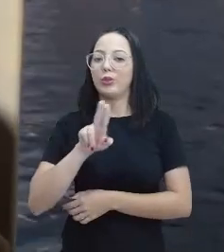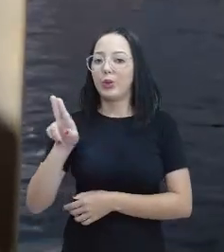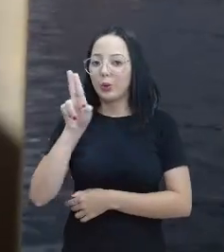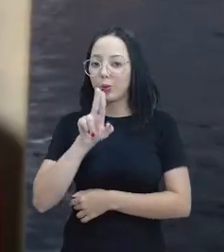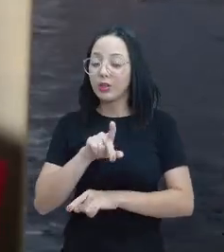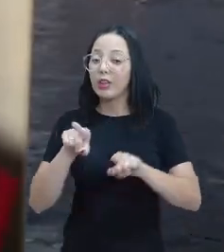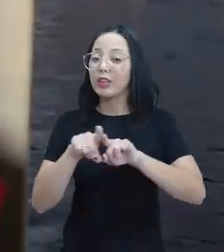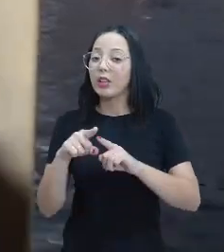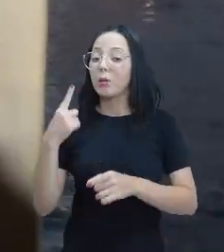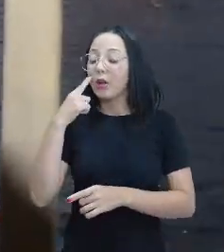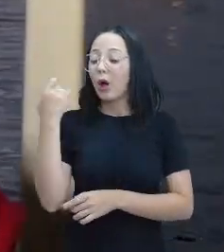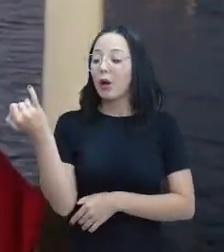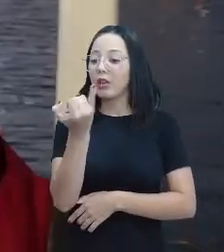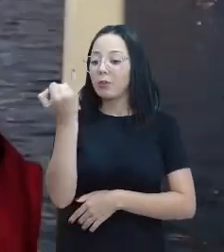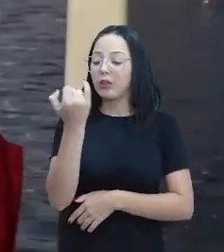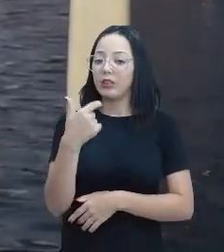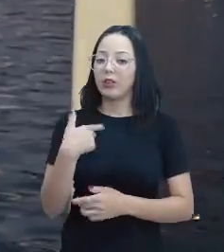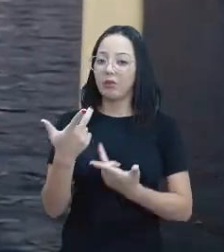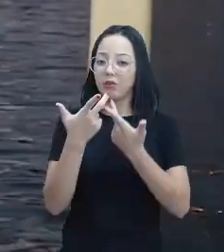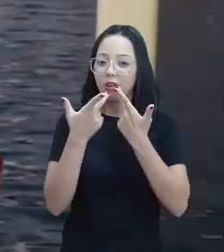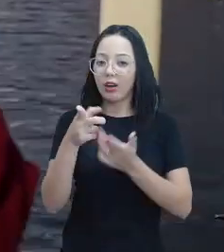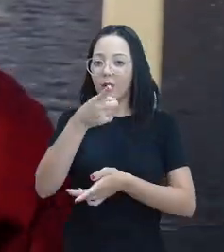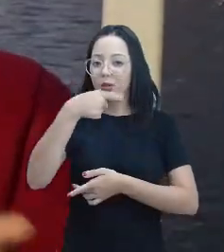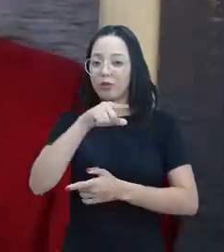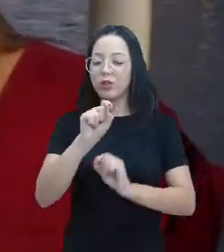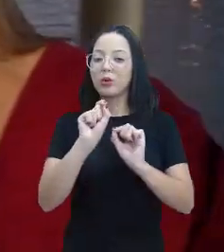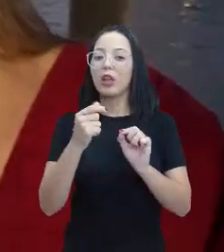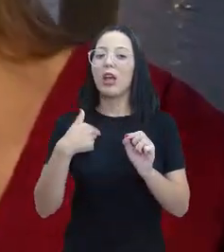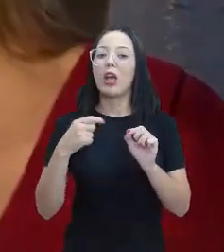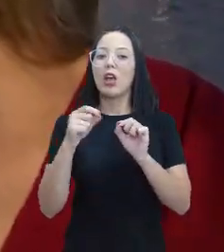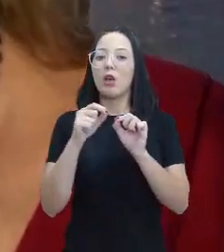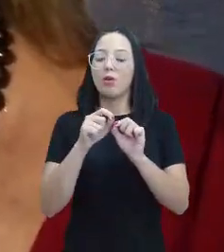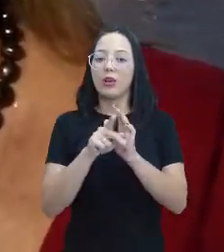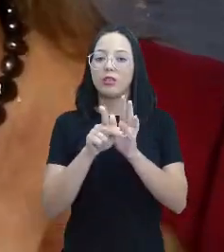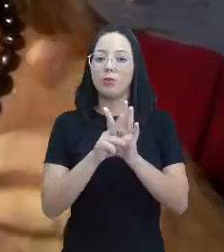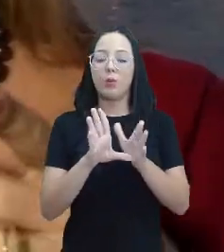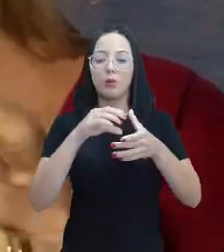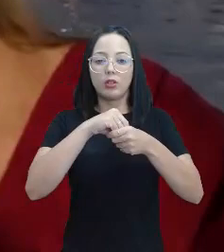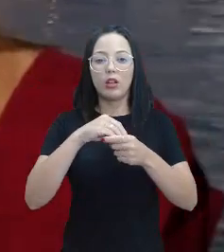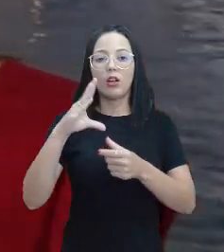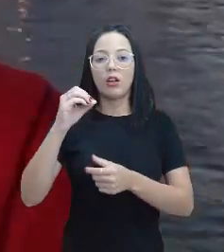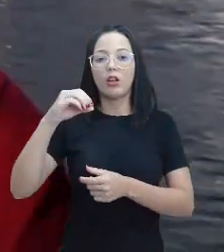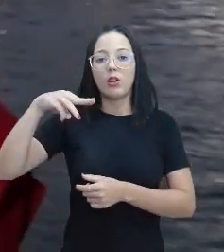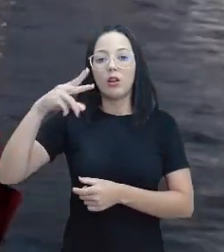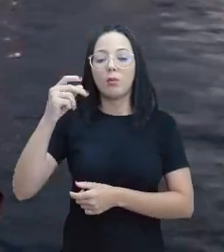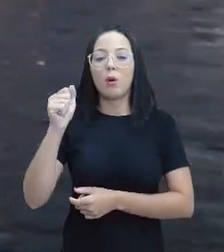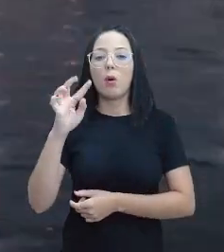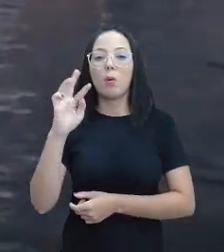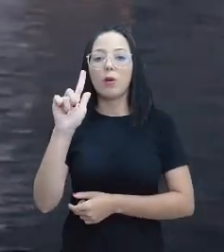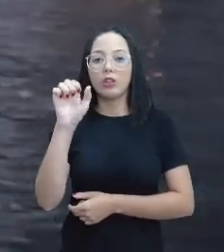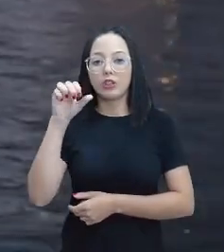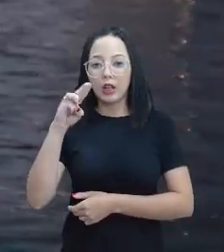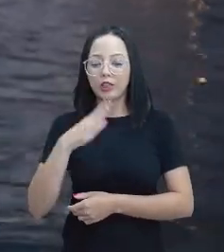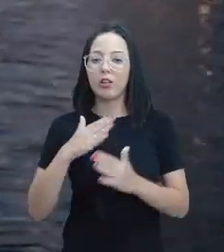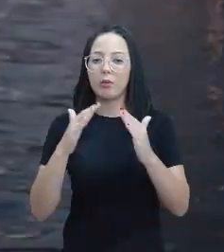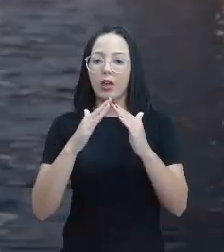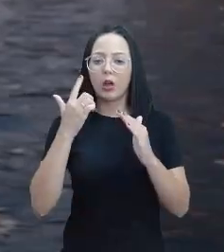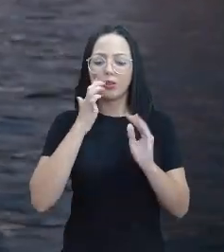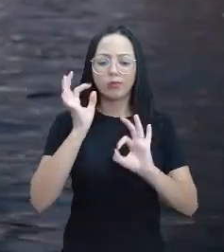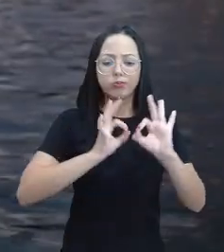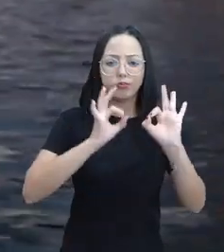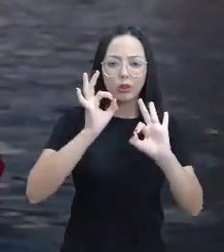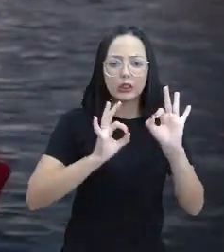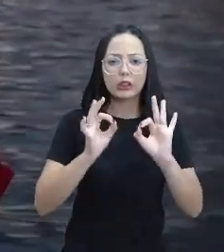uma coisa importante que eu quero também, professor, compartilhar, eu faço compostagem na minha casa, você pode fazer na sua também. Separa aqueles